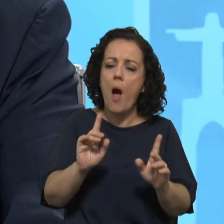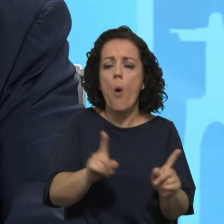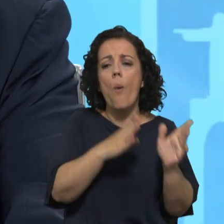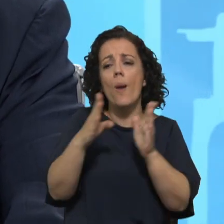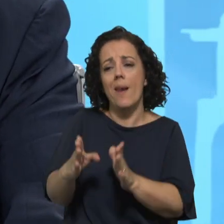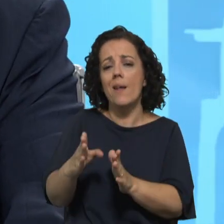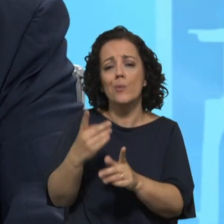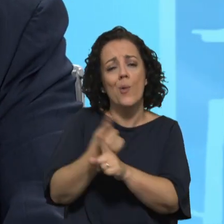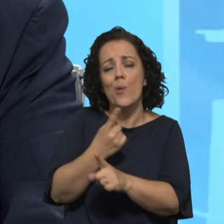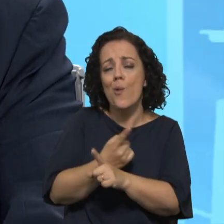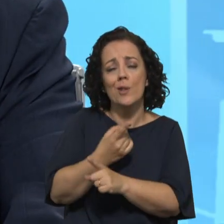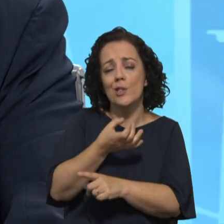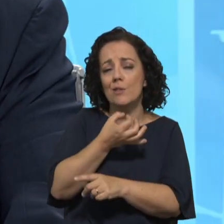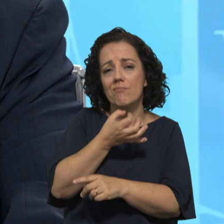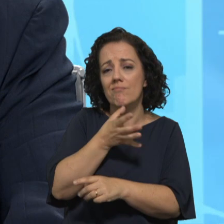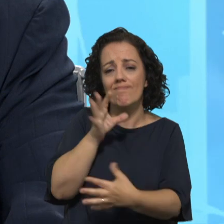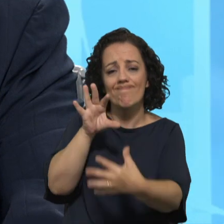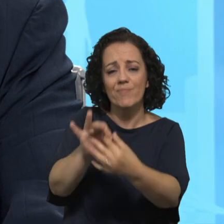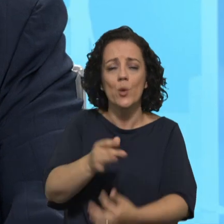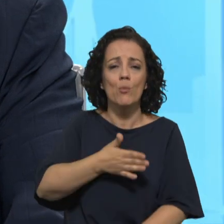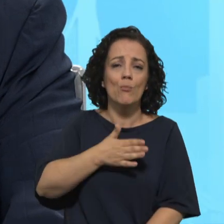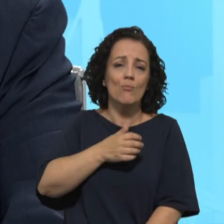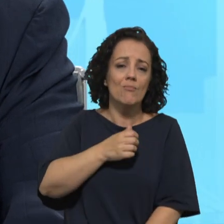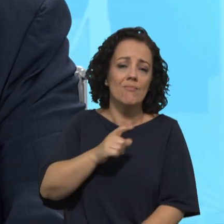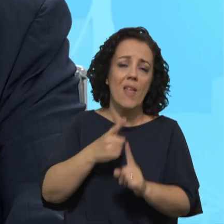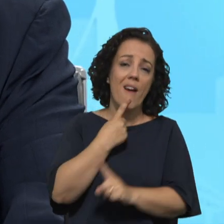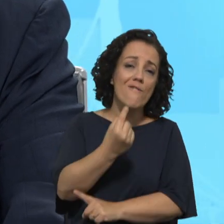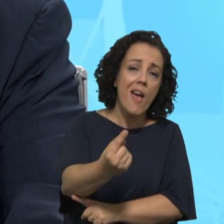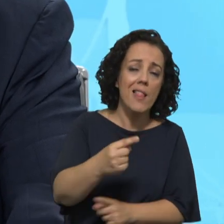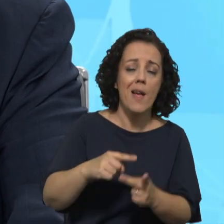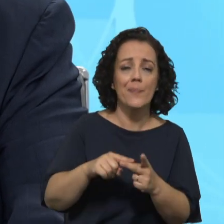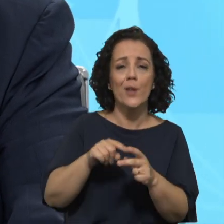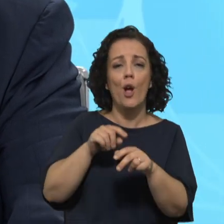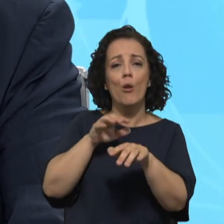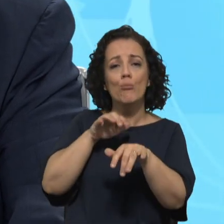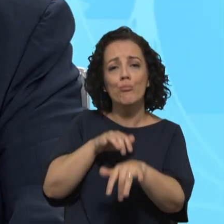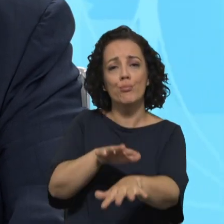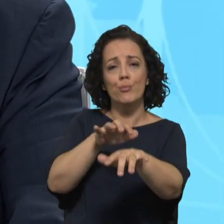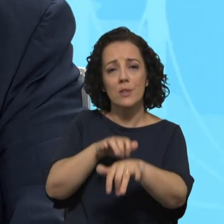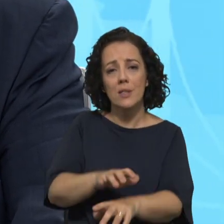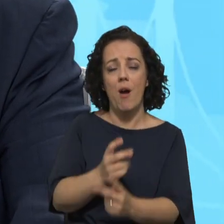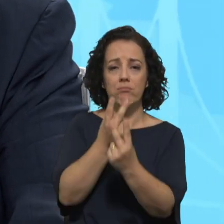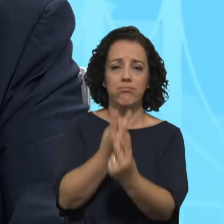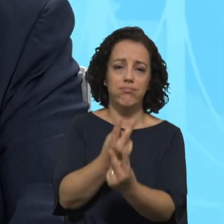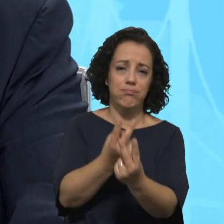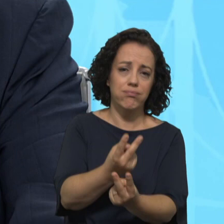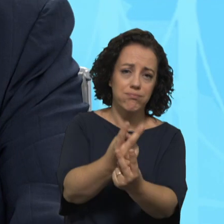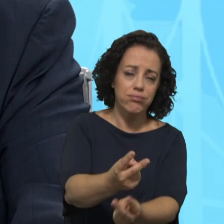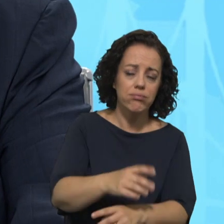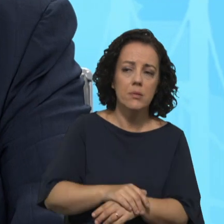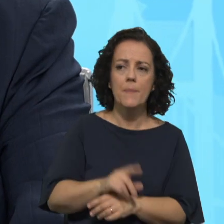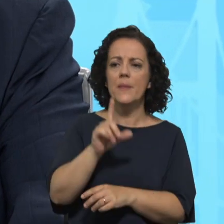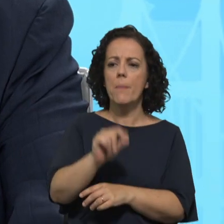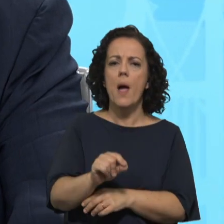falam ao coração e isso tem a ver com as procissões, com as velas, tem a ver com o modo como rezamos até,